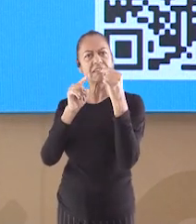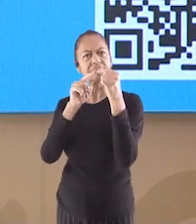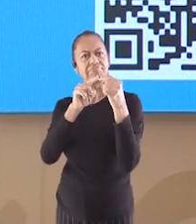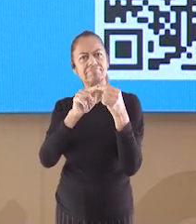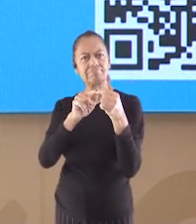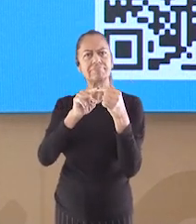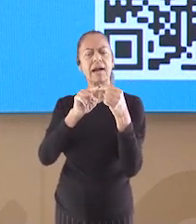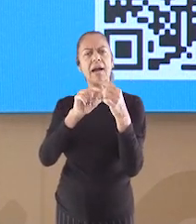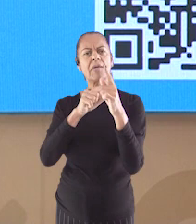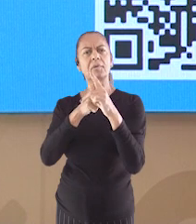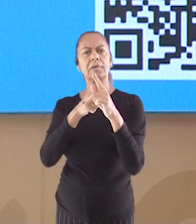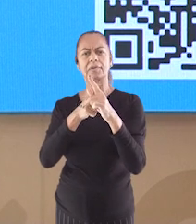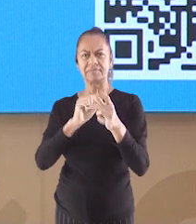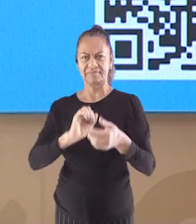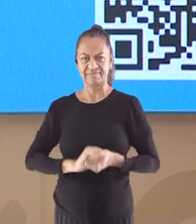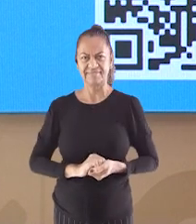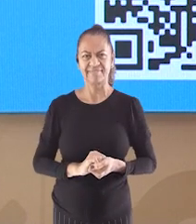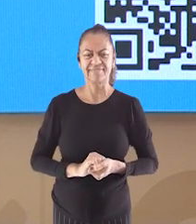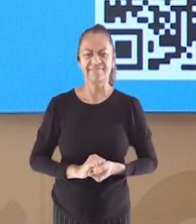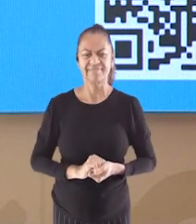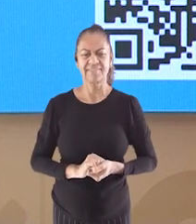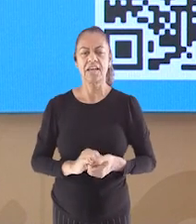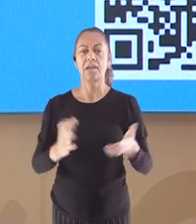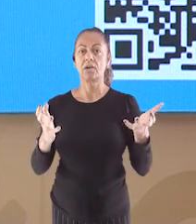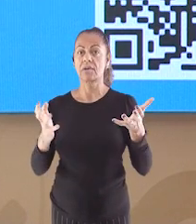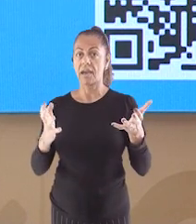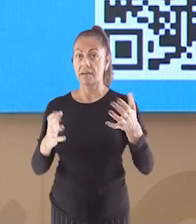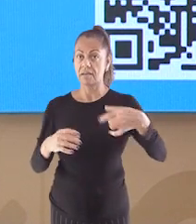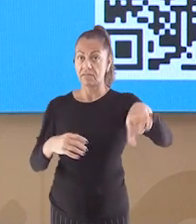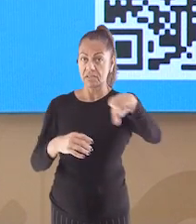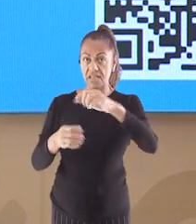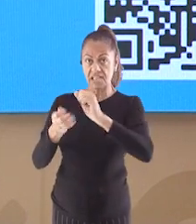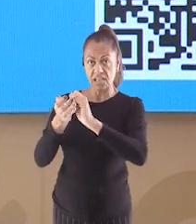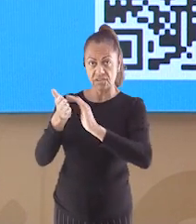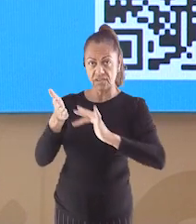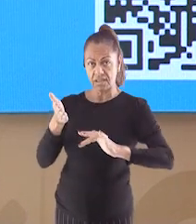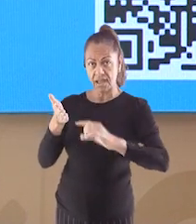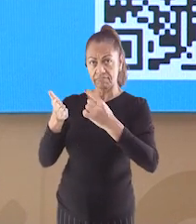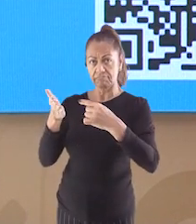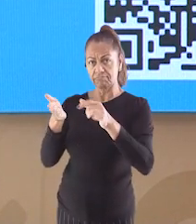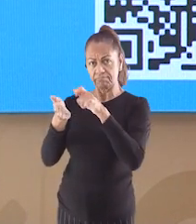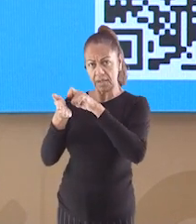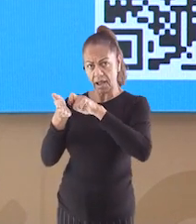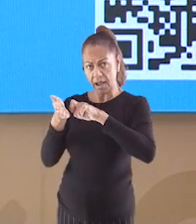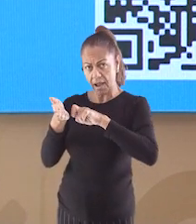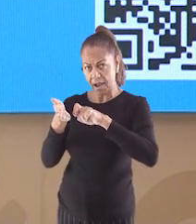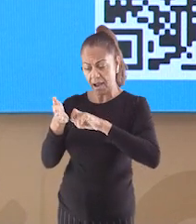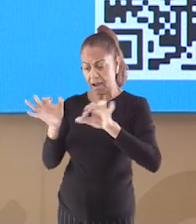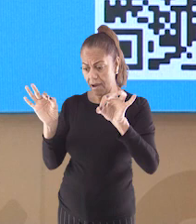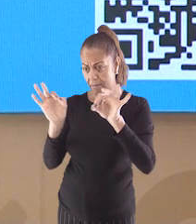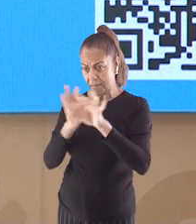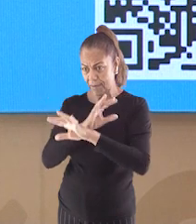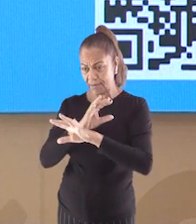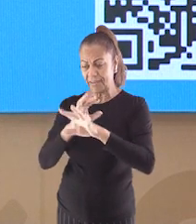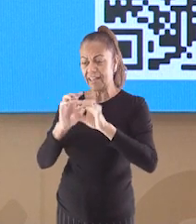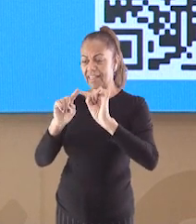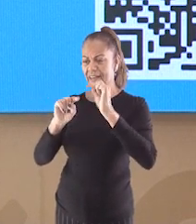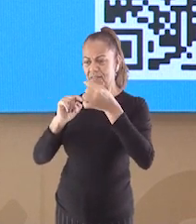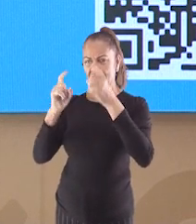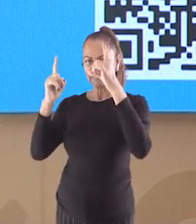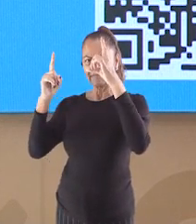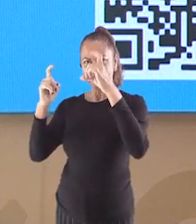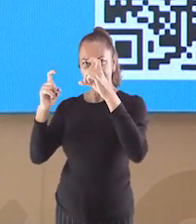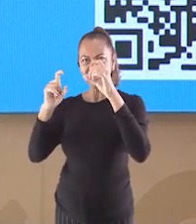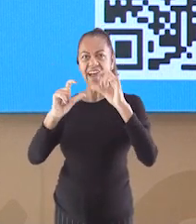regra esse pronome que está presente aqui se aplica? Eu quero que vocês façam em seus cadernos, fotografem e